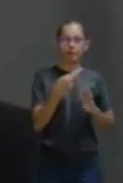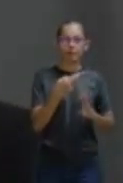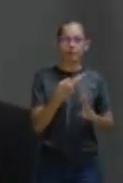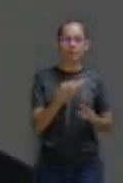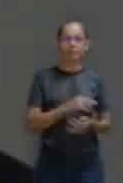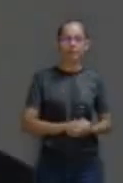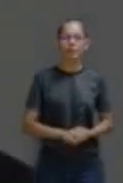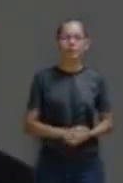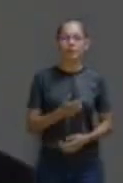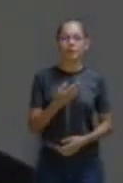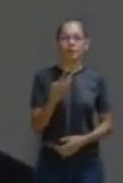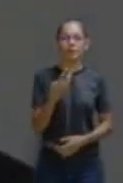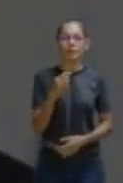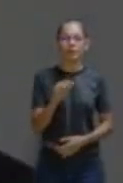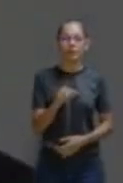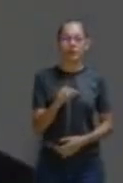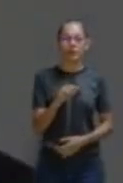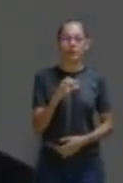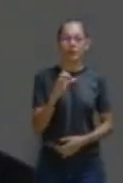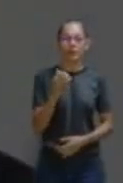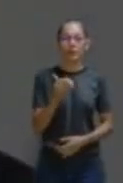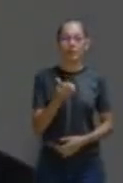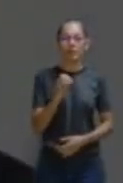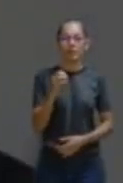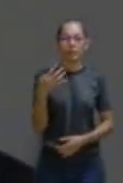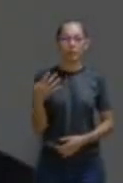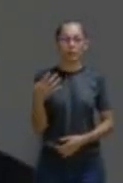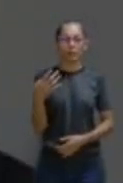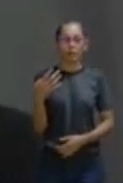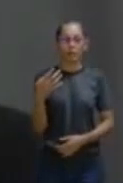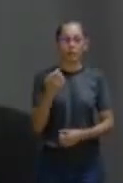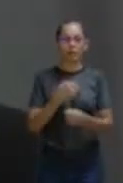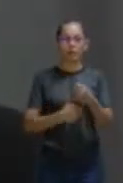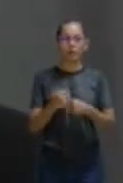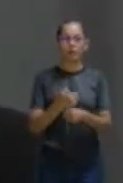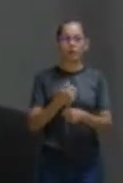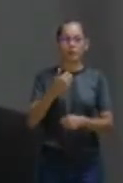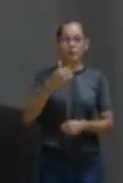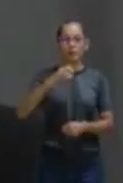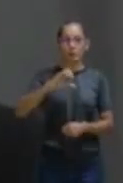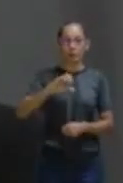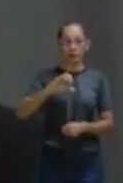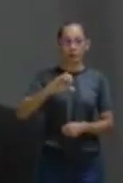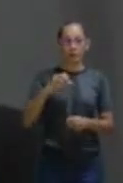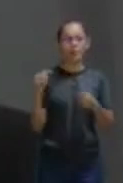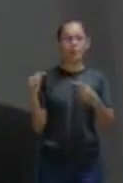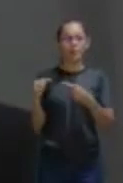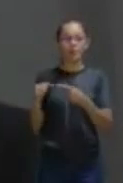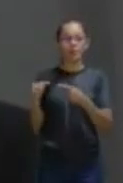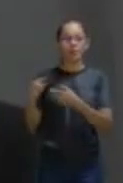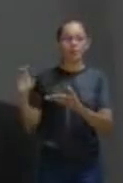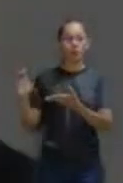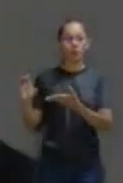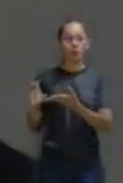Ramos. 604 de 2019, que trata das contas partidárias,